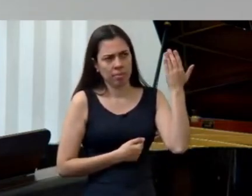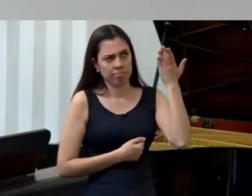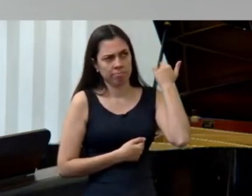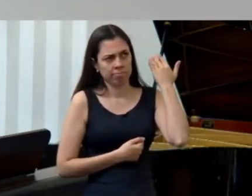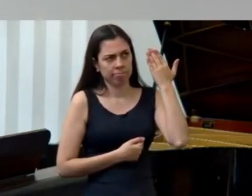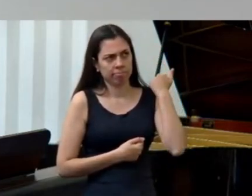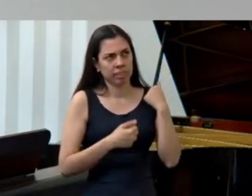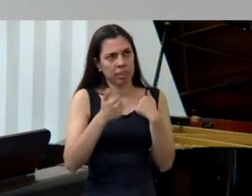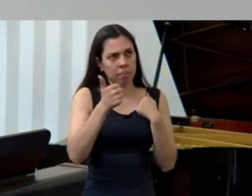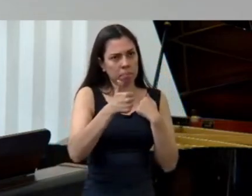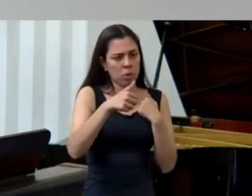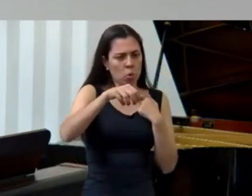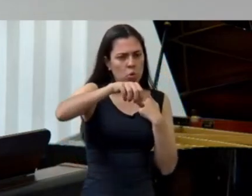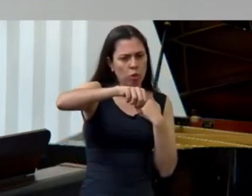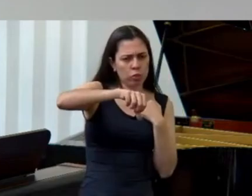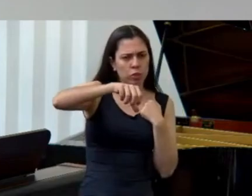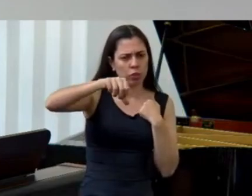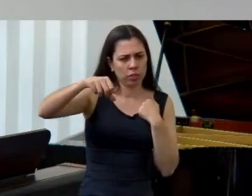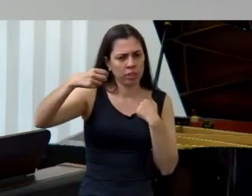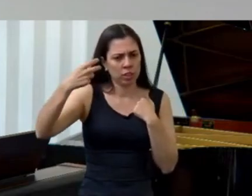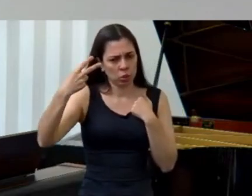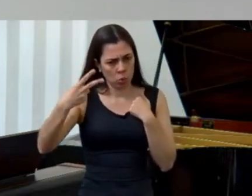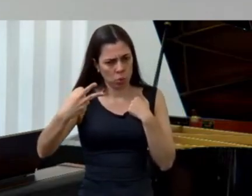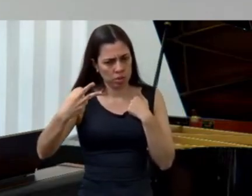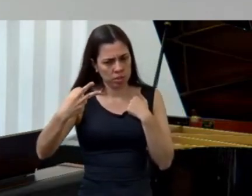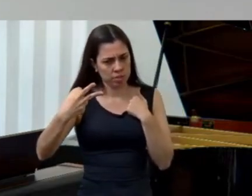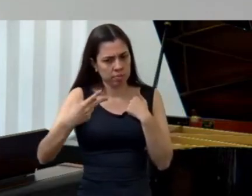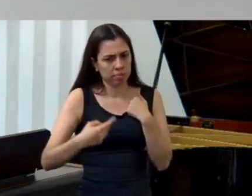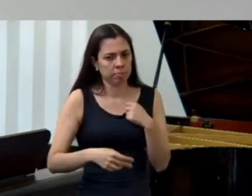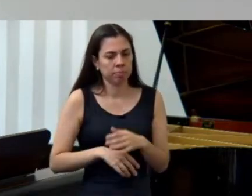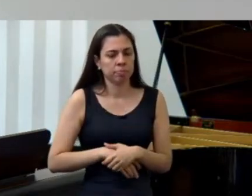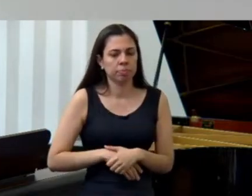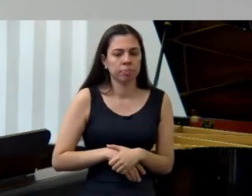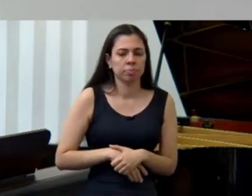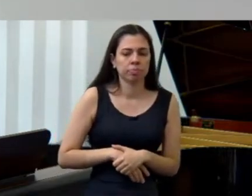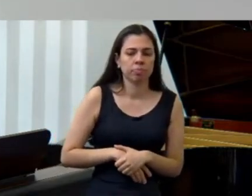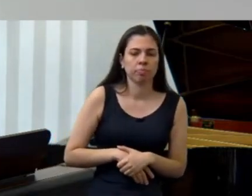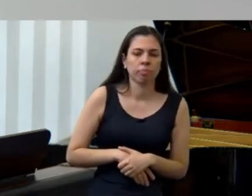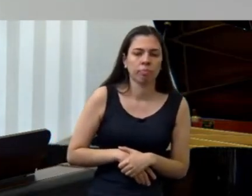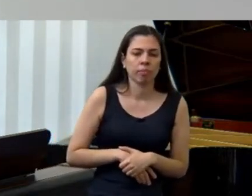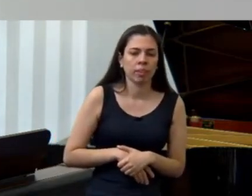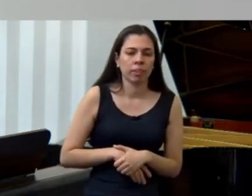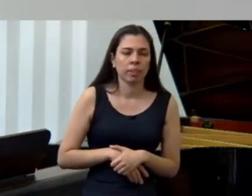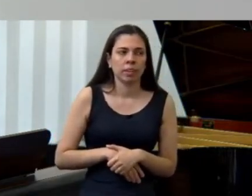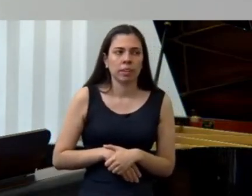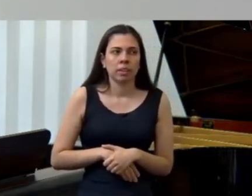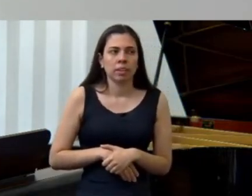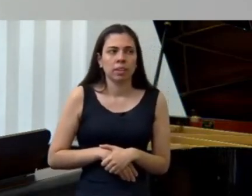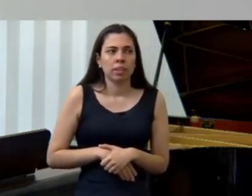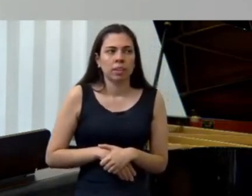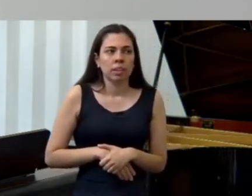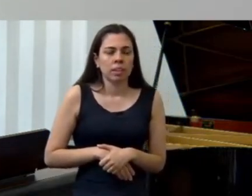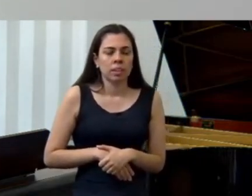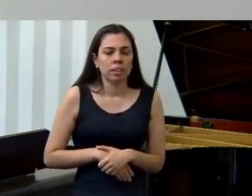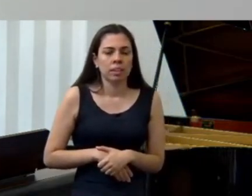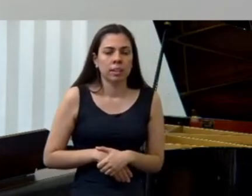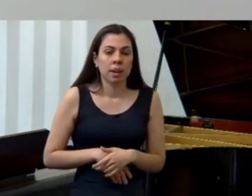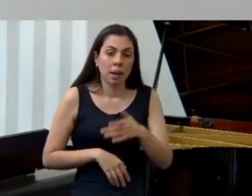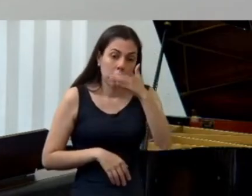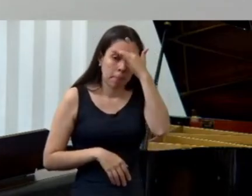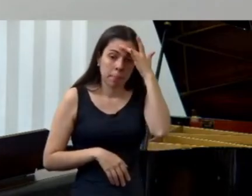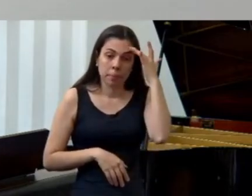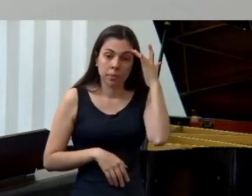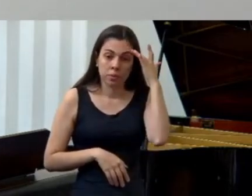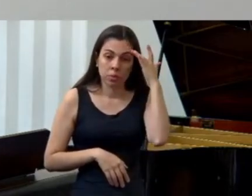1992, as Olimpíadas de Barcelona, há uma história muito conhecida, Derek Redmond, que era um